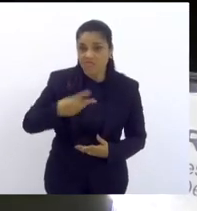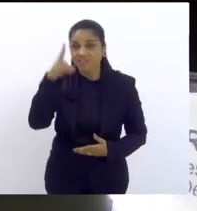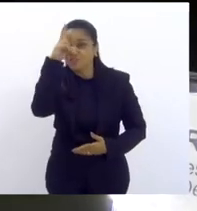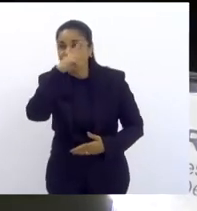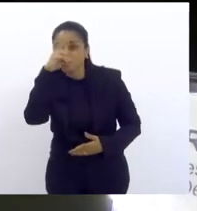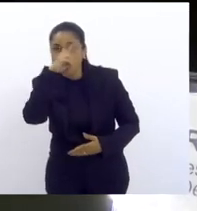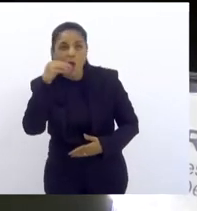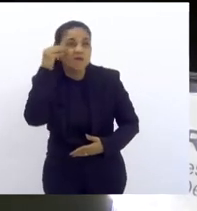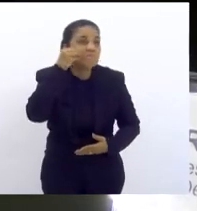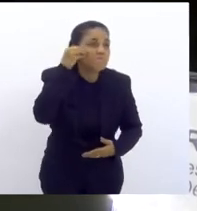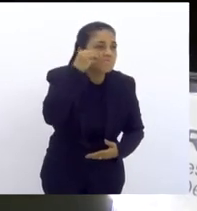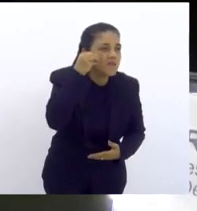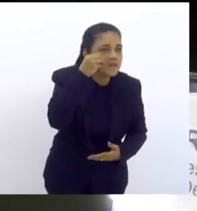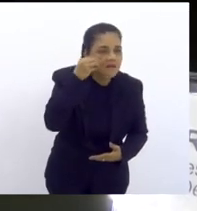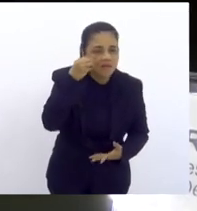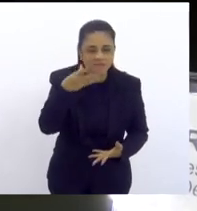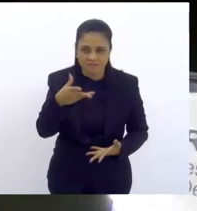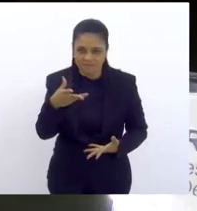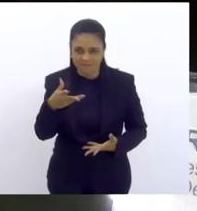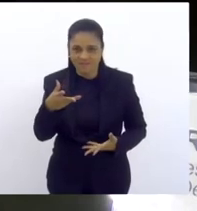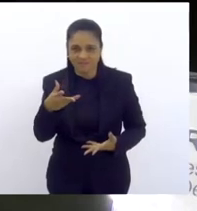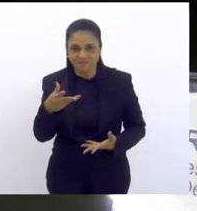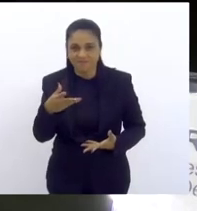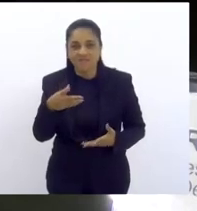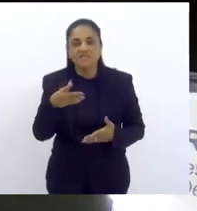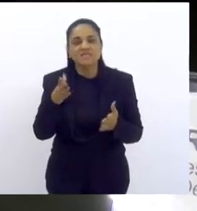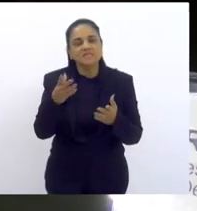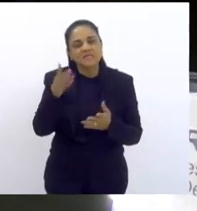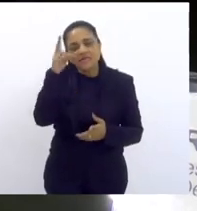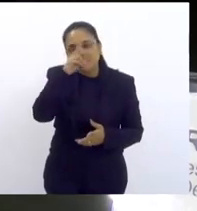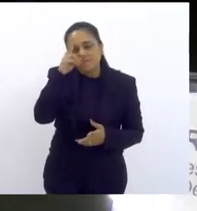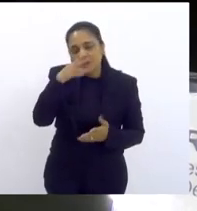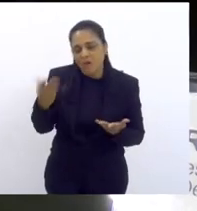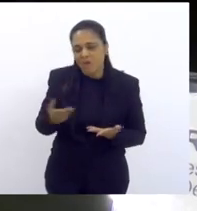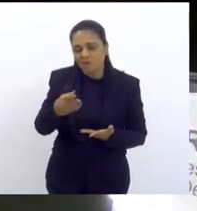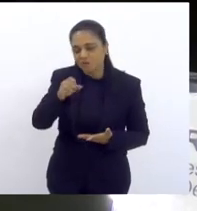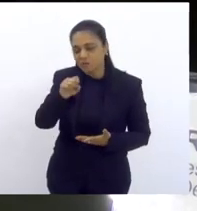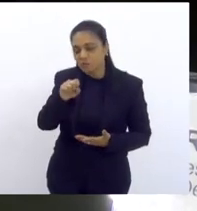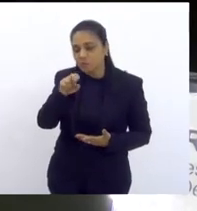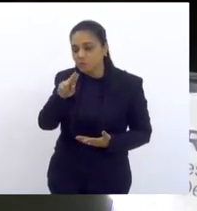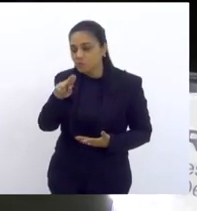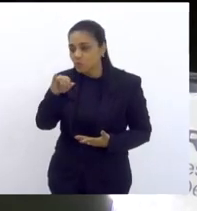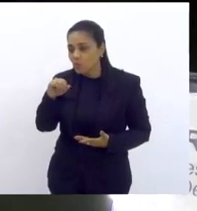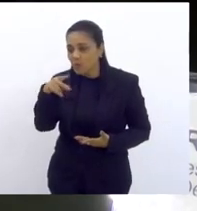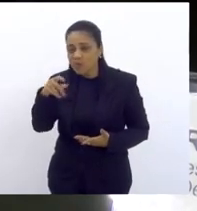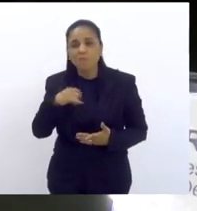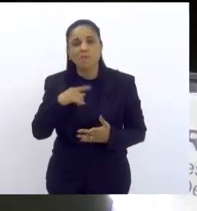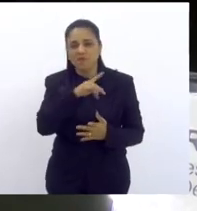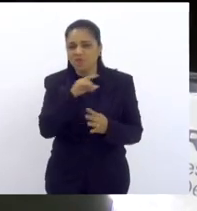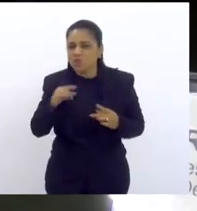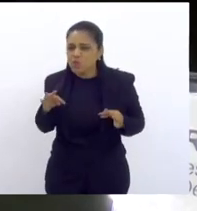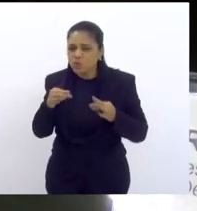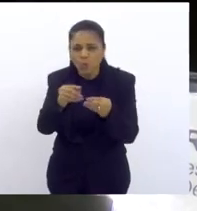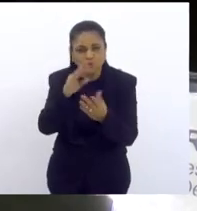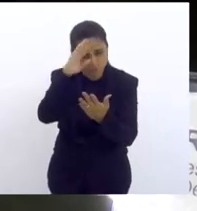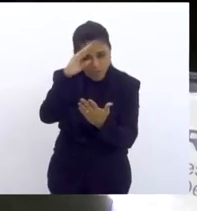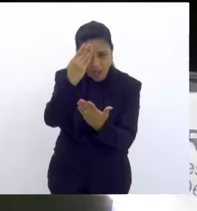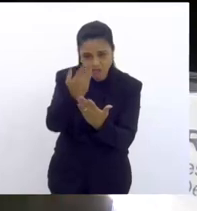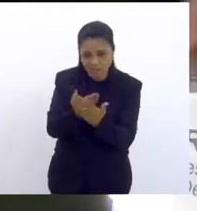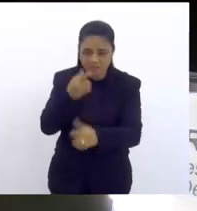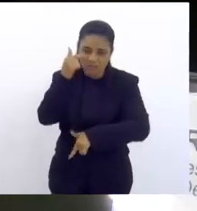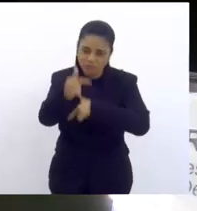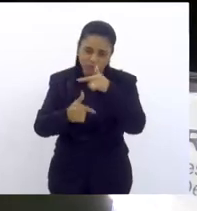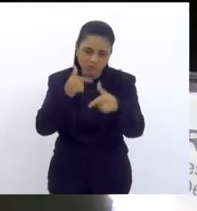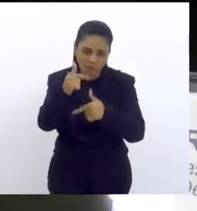eu vivi e lembrar que eu suipa tá aqui hoje graças a todo mundo que acredita nesse trabalho Os